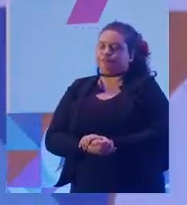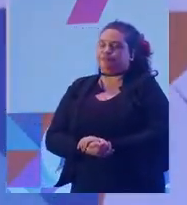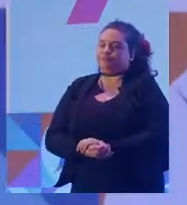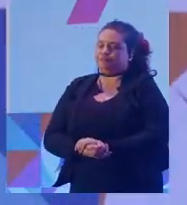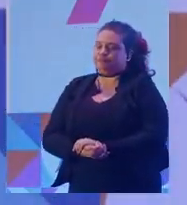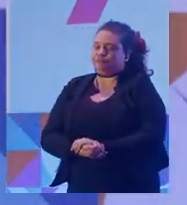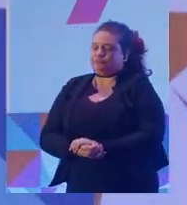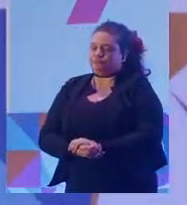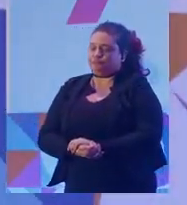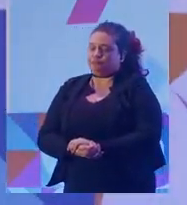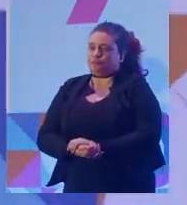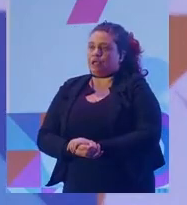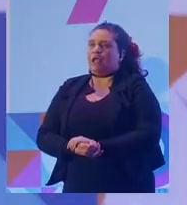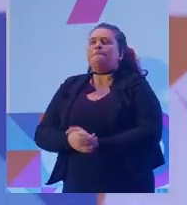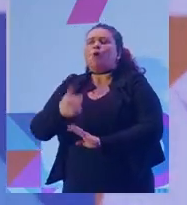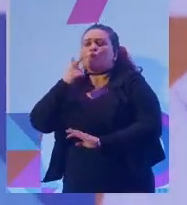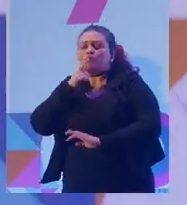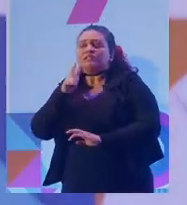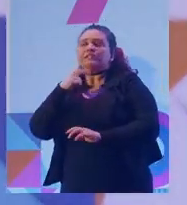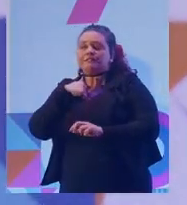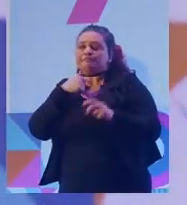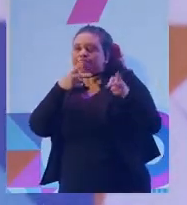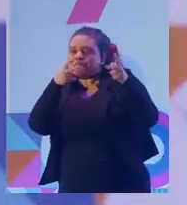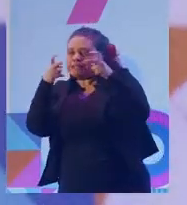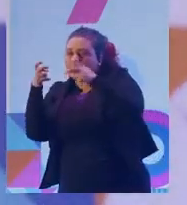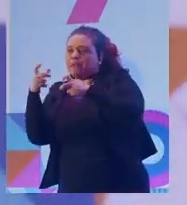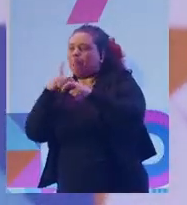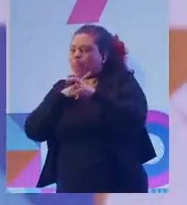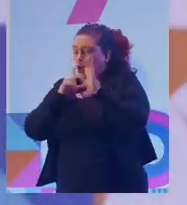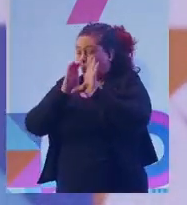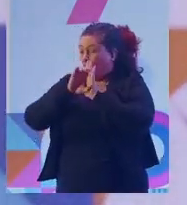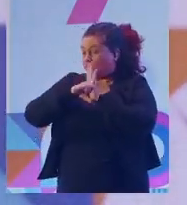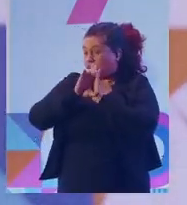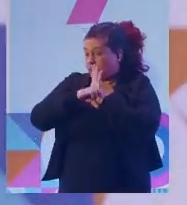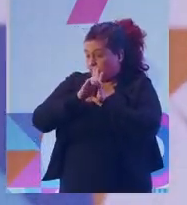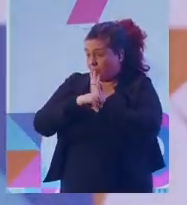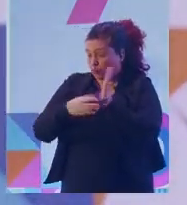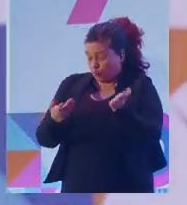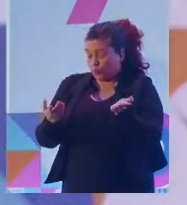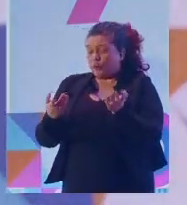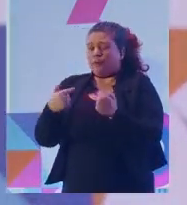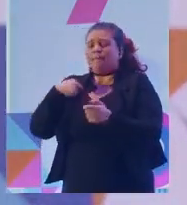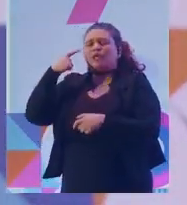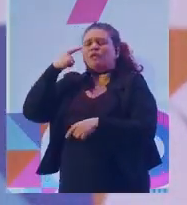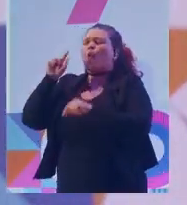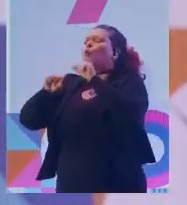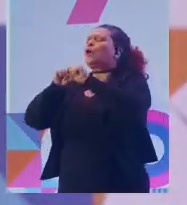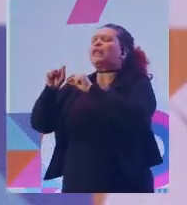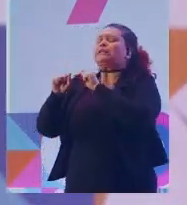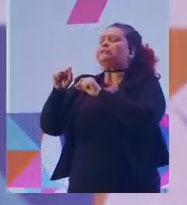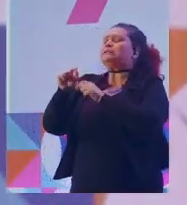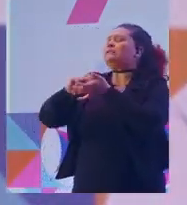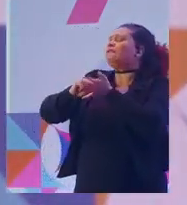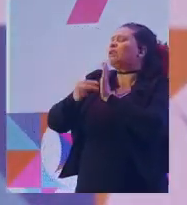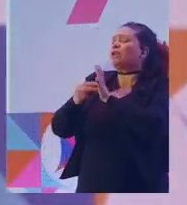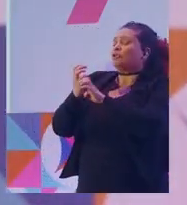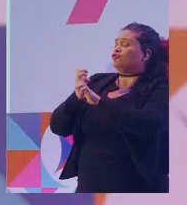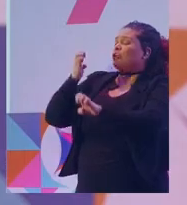Então, para ver alguns conceitos, o que é engenharia de plataformas?